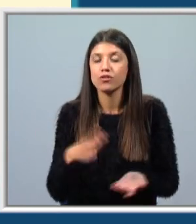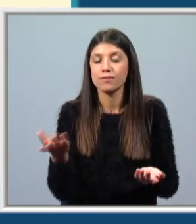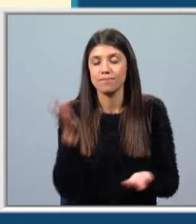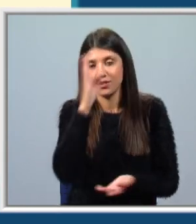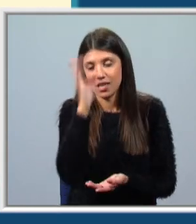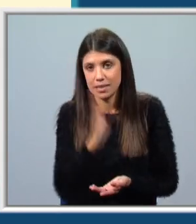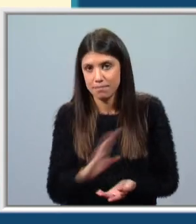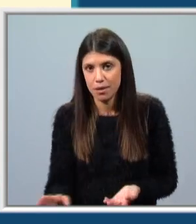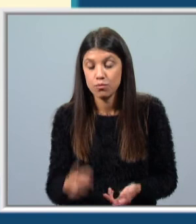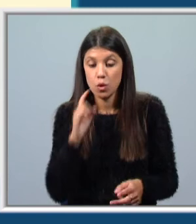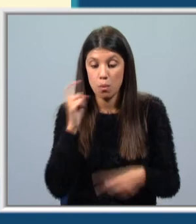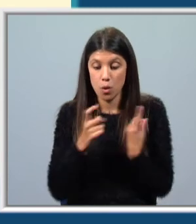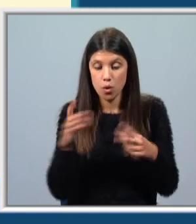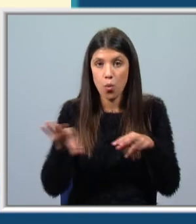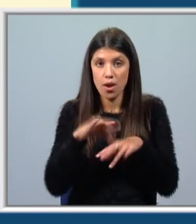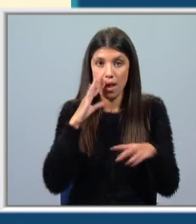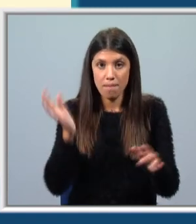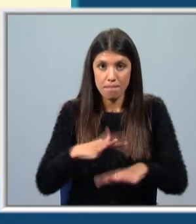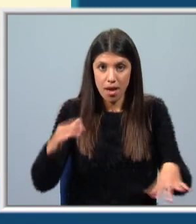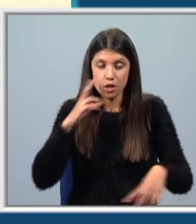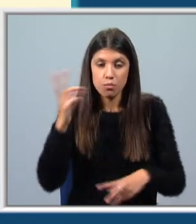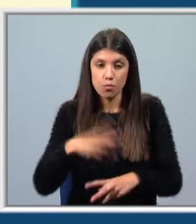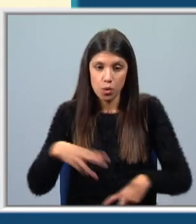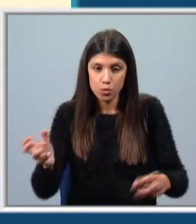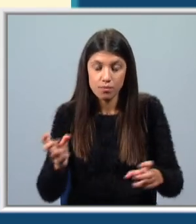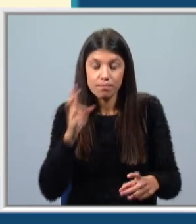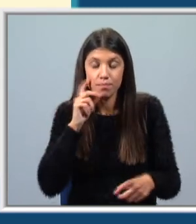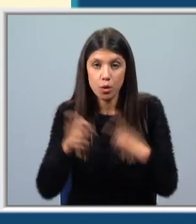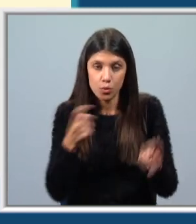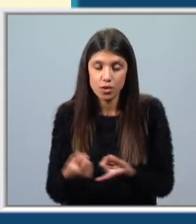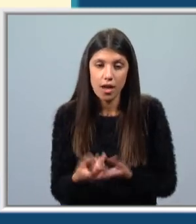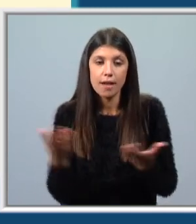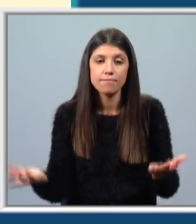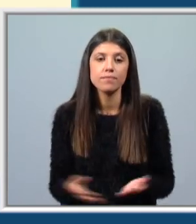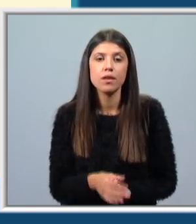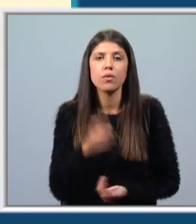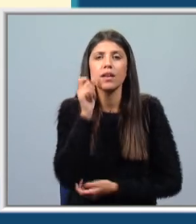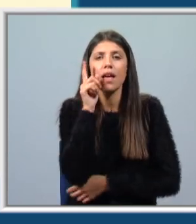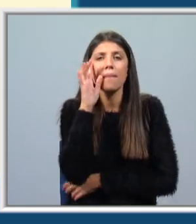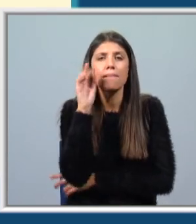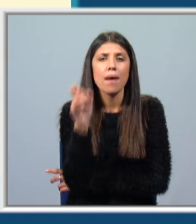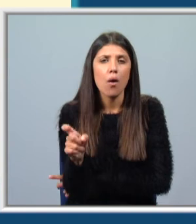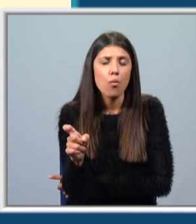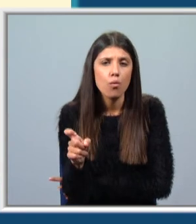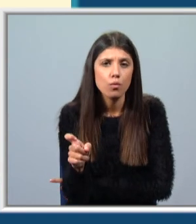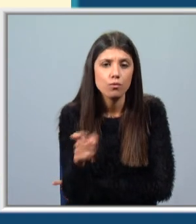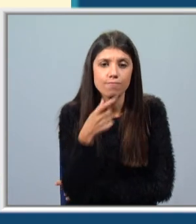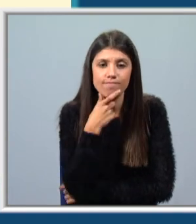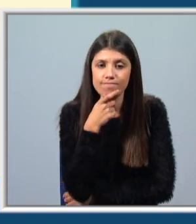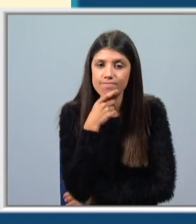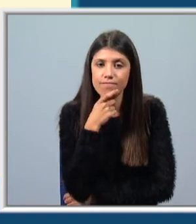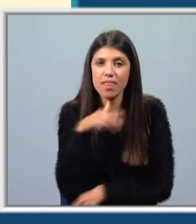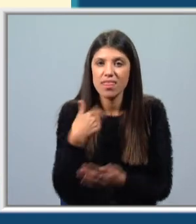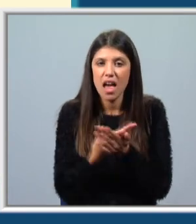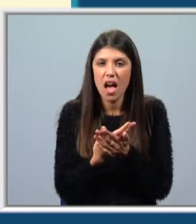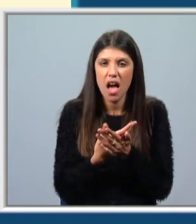procurar um anel mágico. Vilões. Que vilões é que irão atrapalhar a